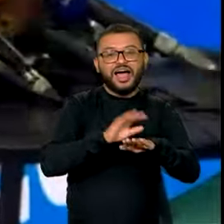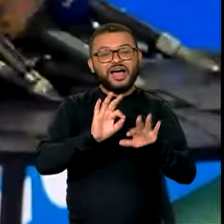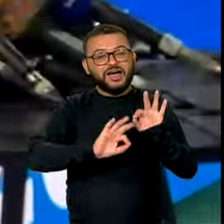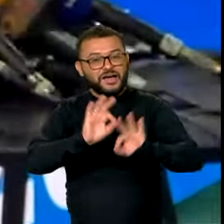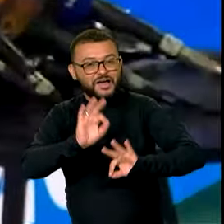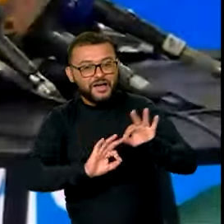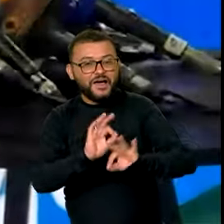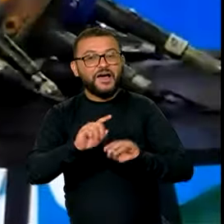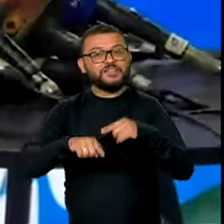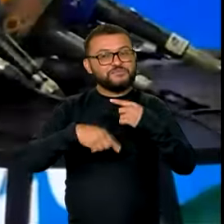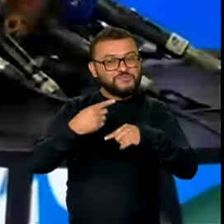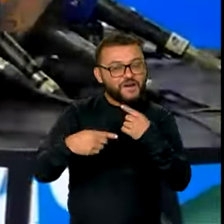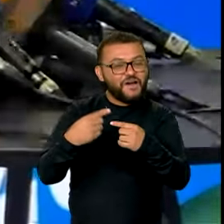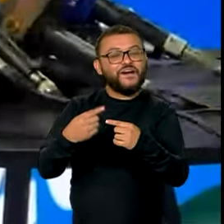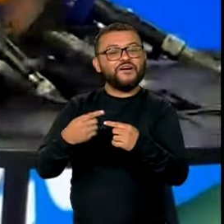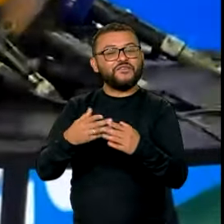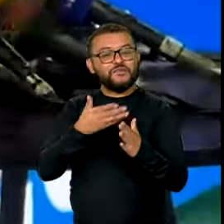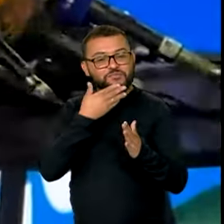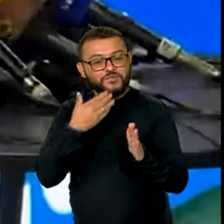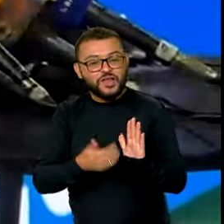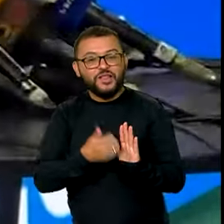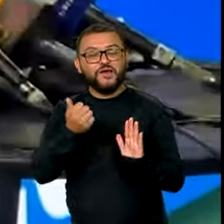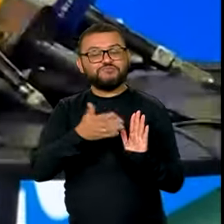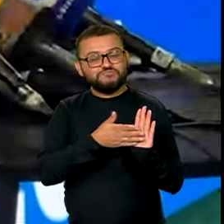suplementação melhor.